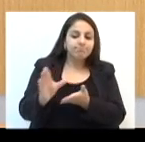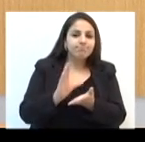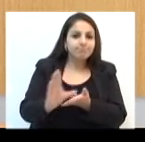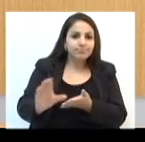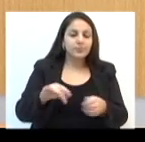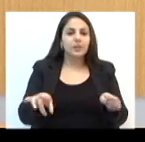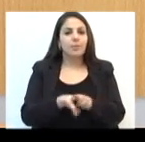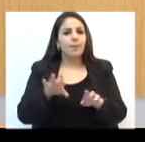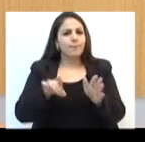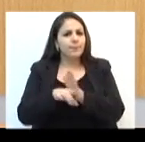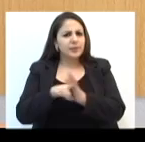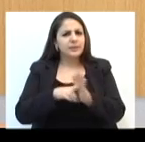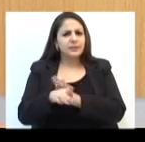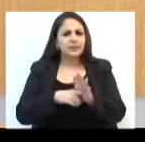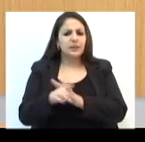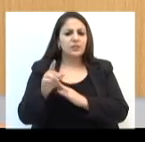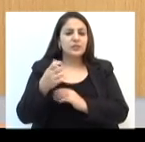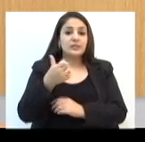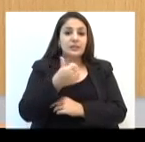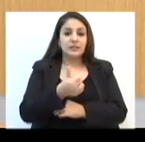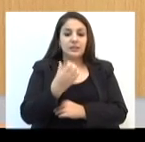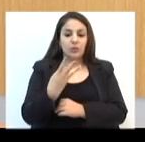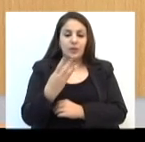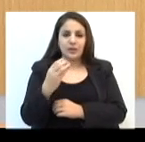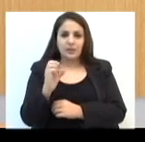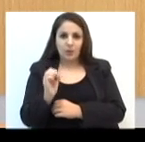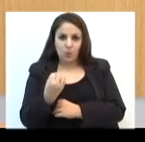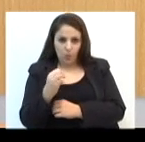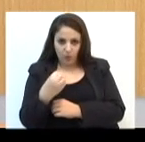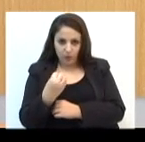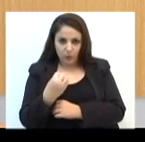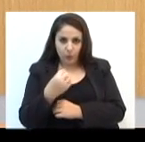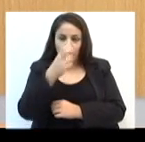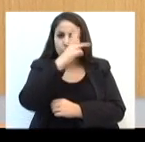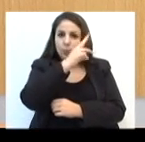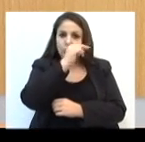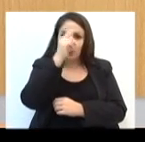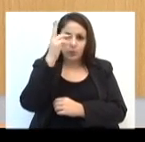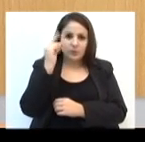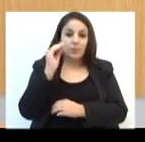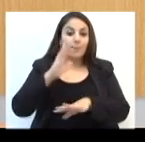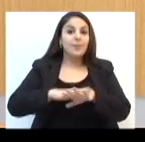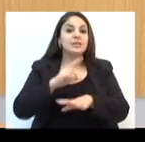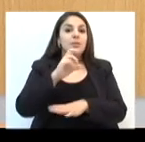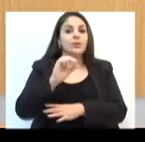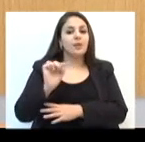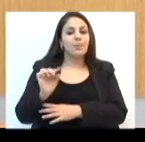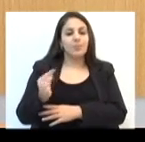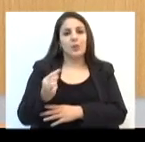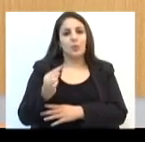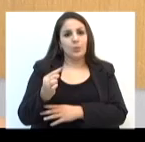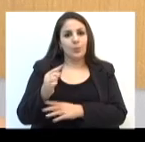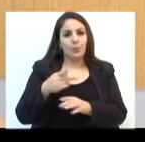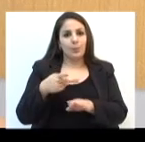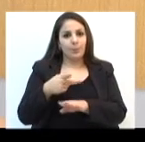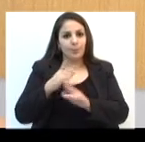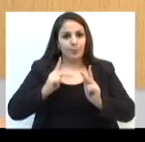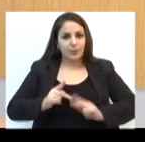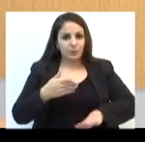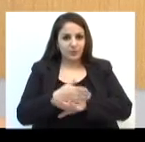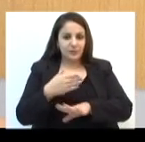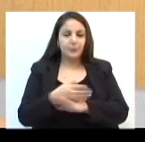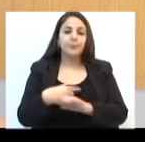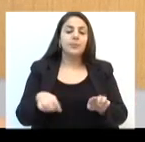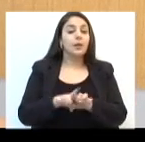investir. Foram pesquisados 648 municípios com mais de 50 mil habitantes.